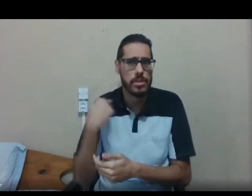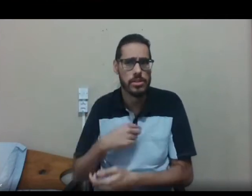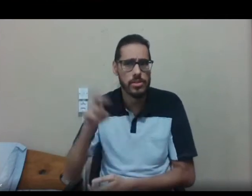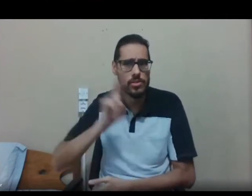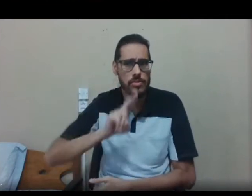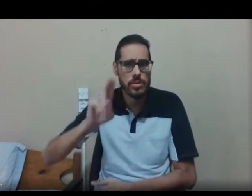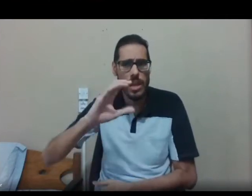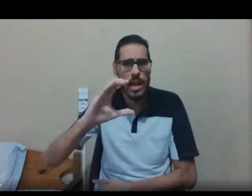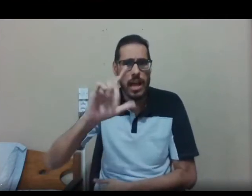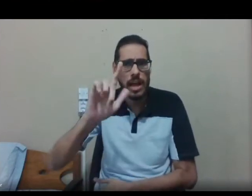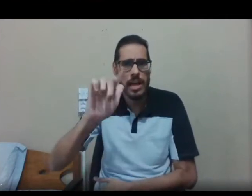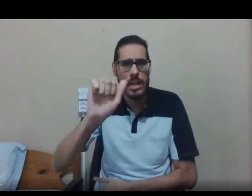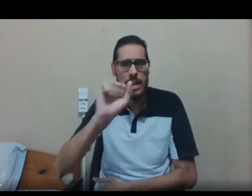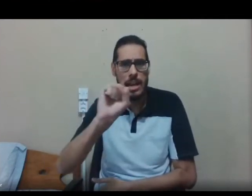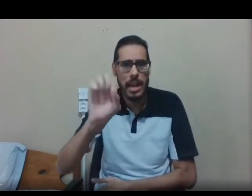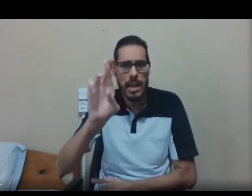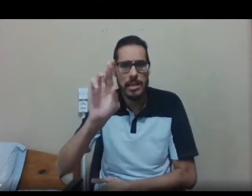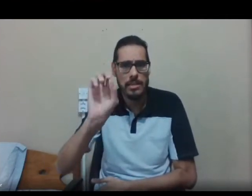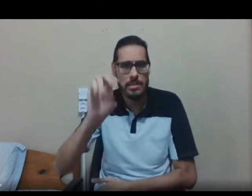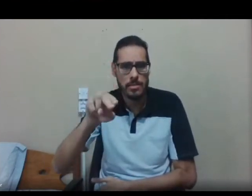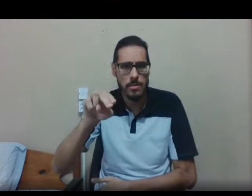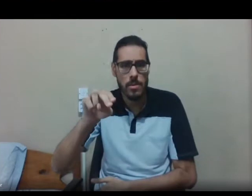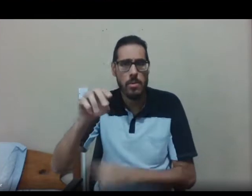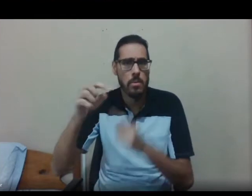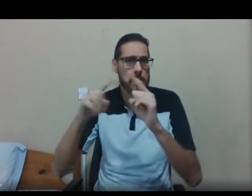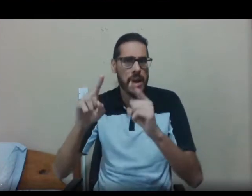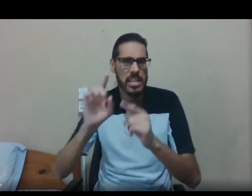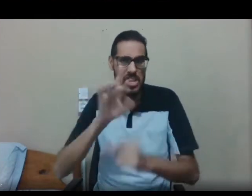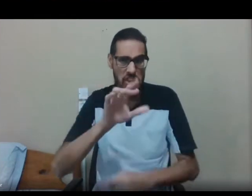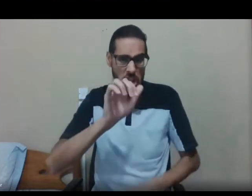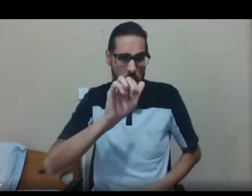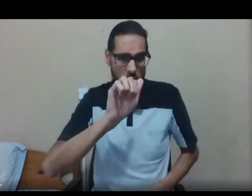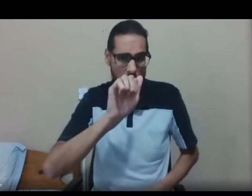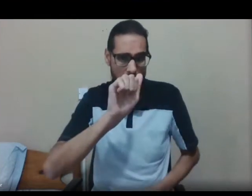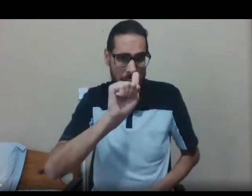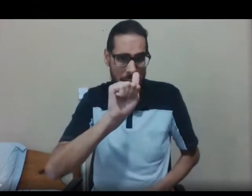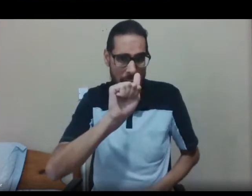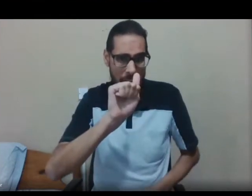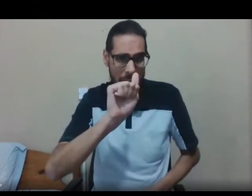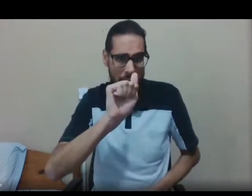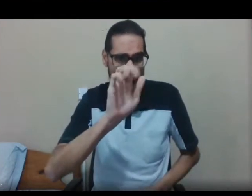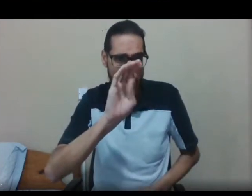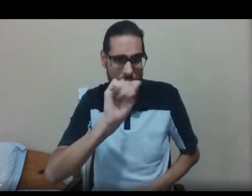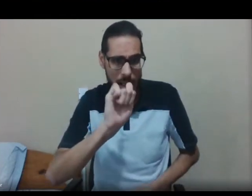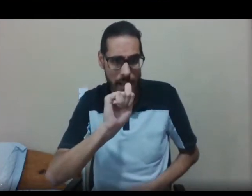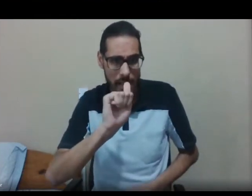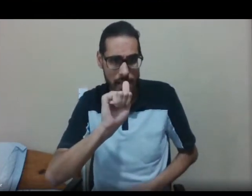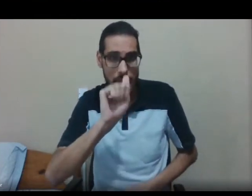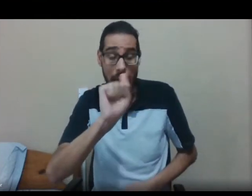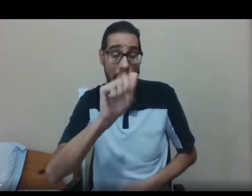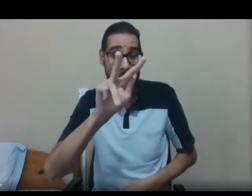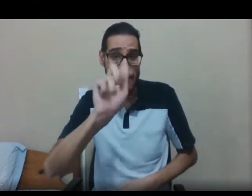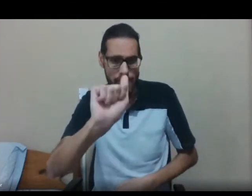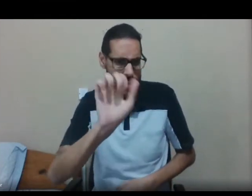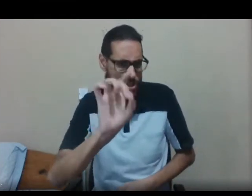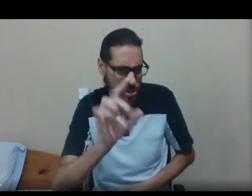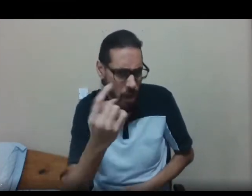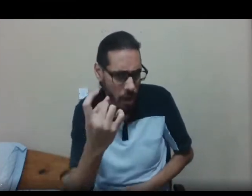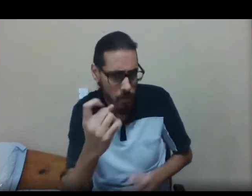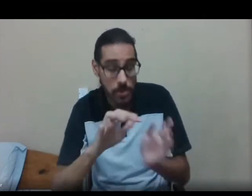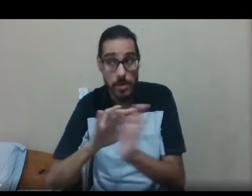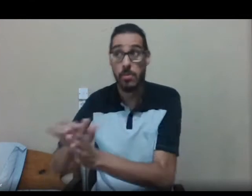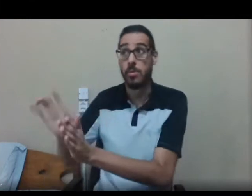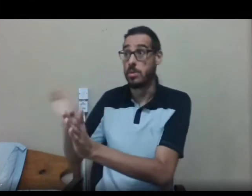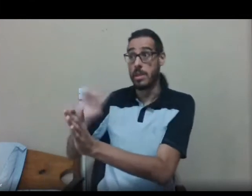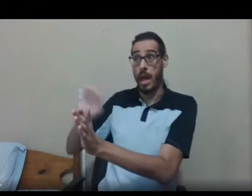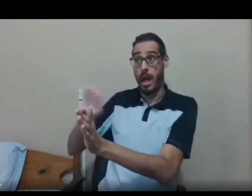mas tem a opção de não utilizar, tá bom? Que vocês vão poder escolher entre Classroom e o Moodle. Muito